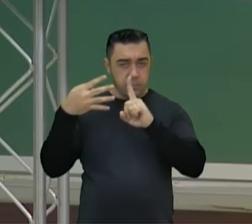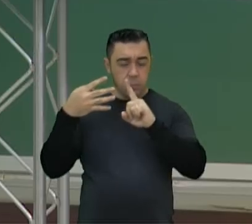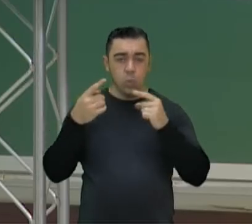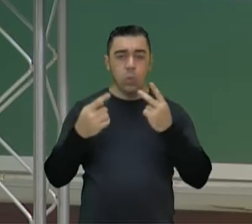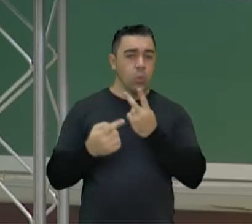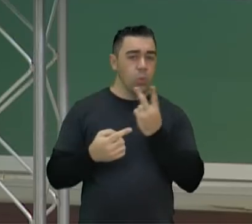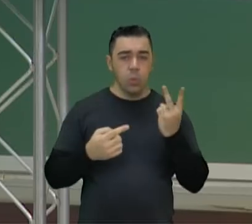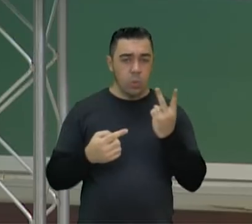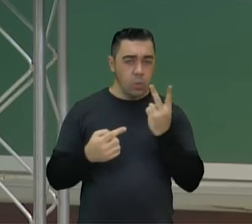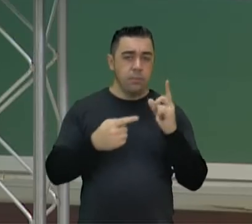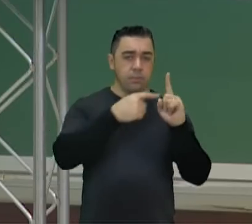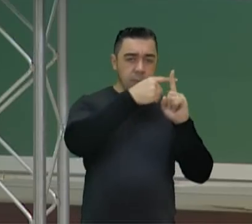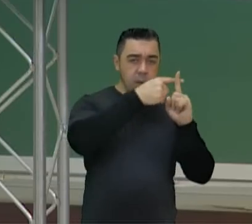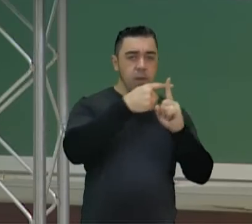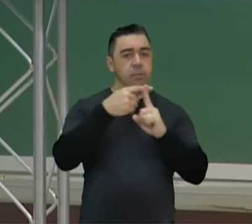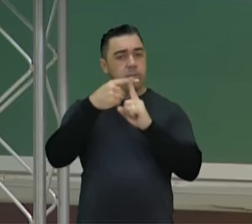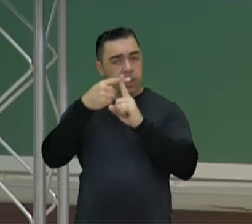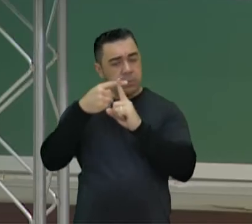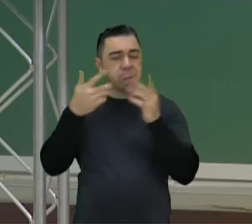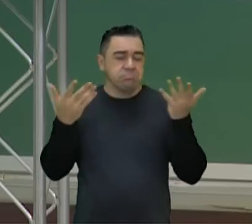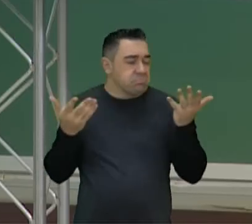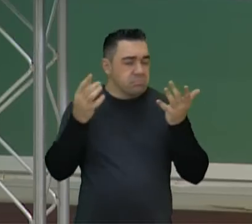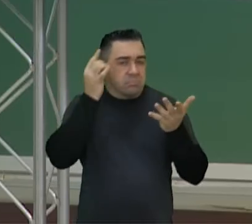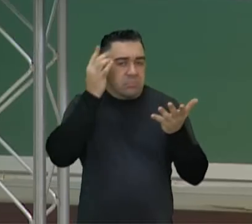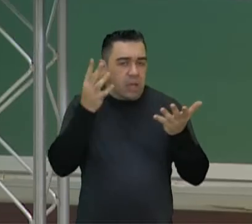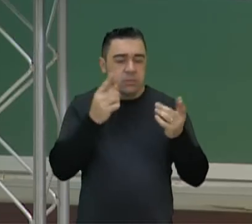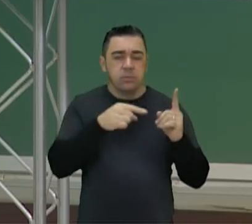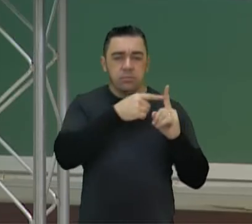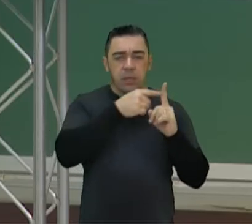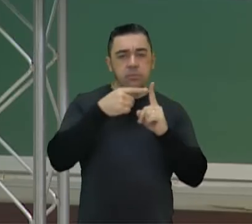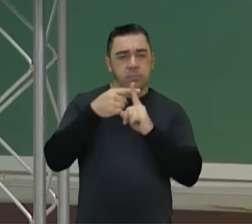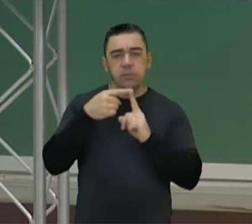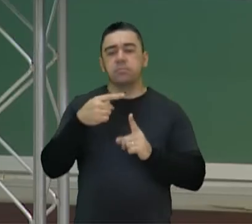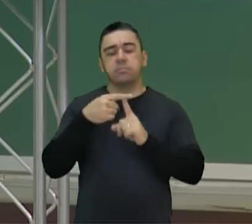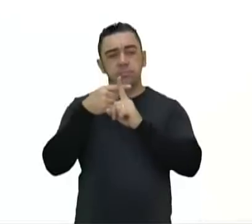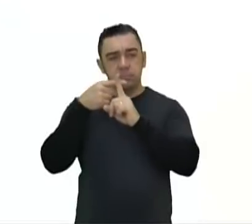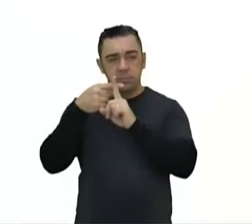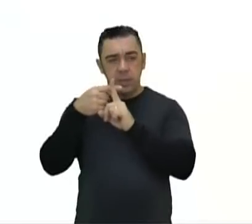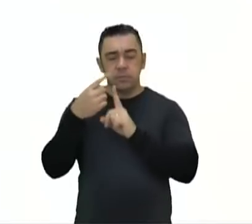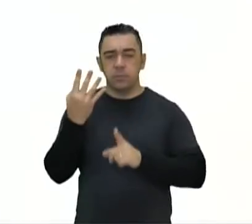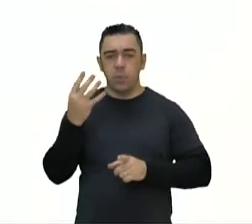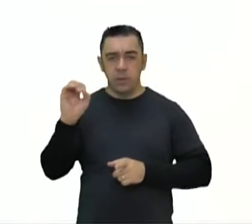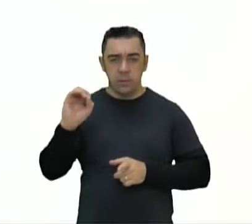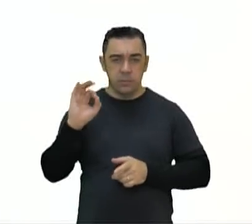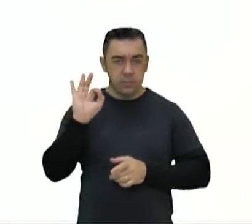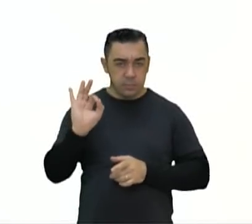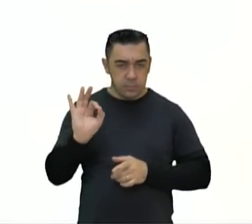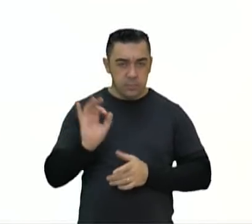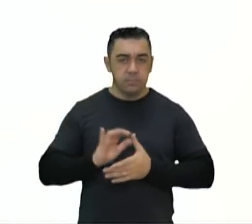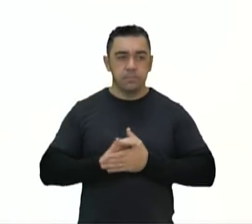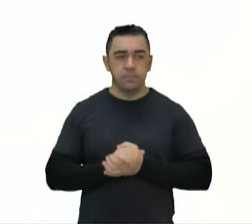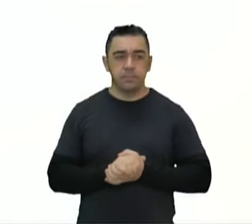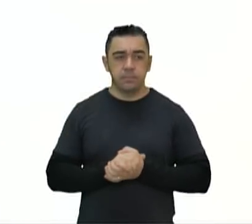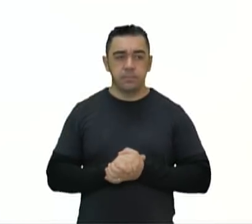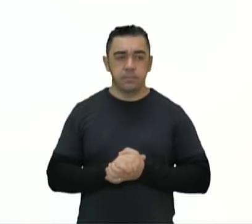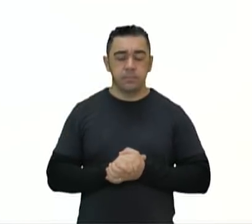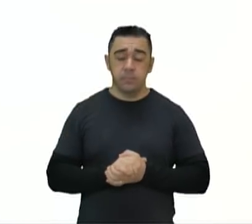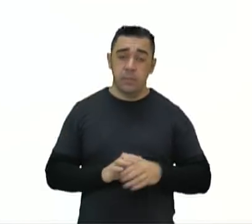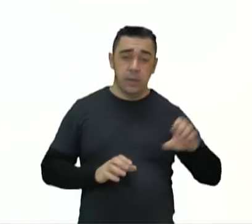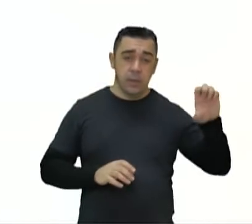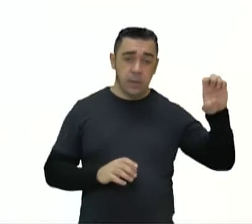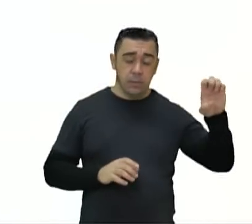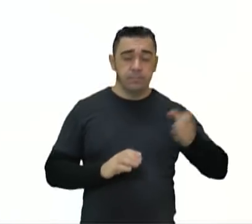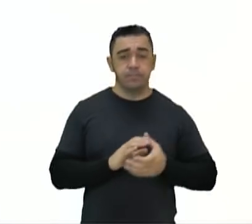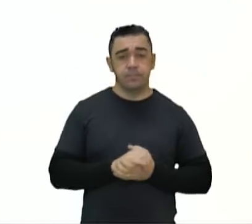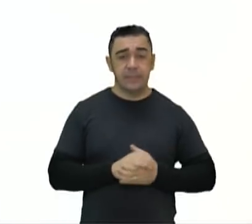os dois sinais são positivos. Somando-se os dois, mais 40. A letra